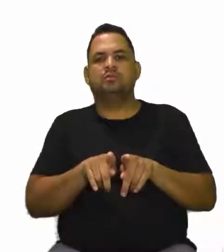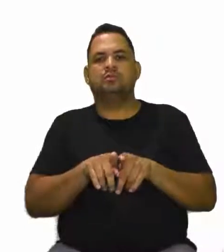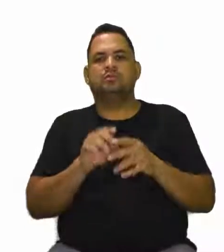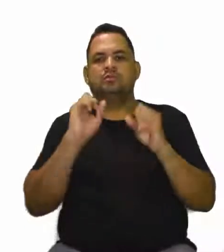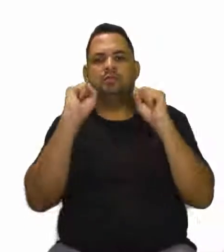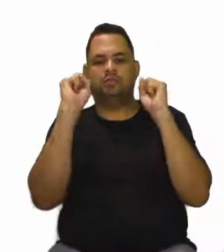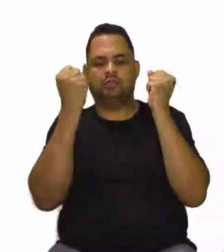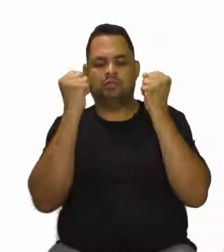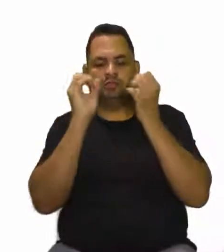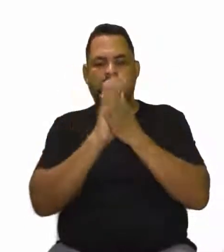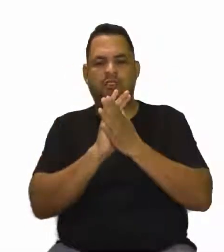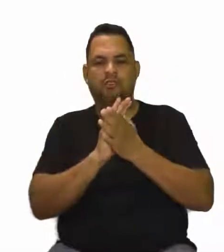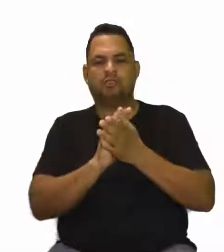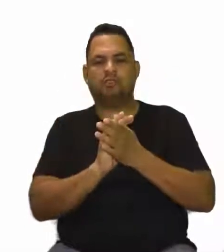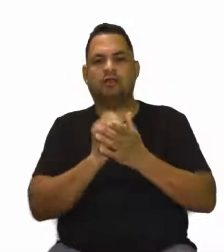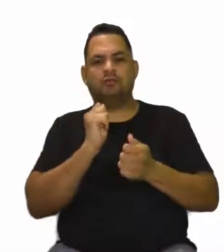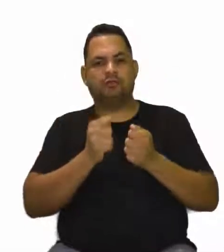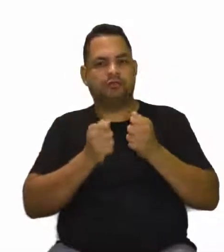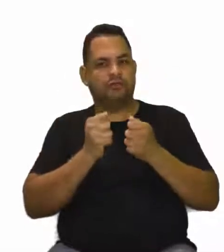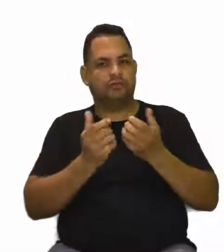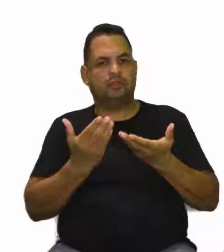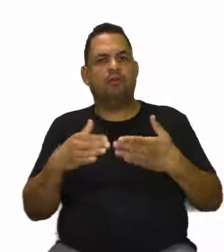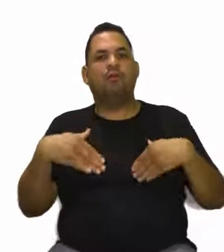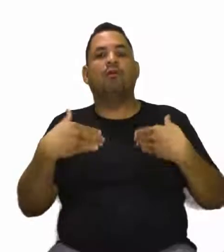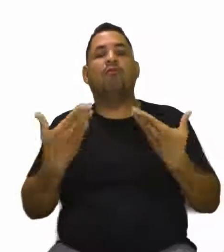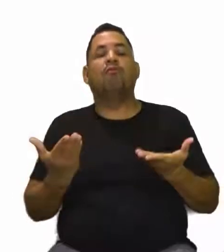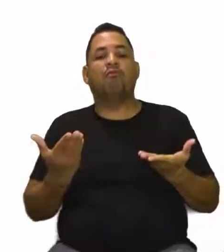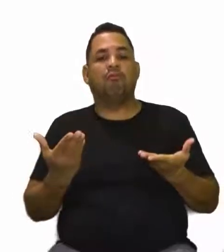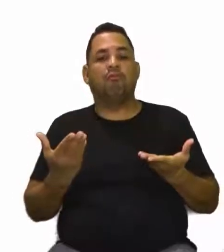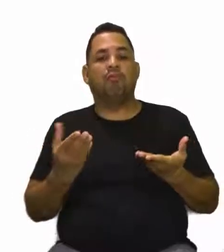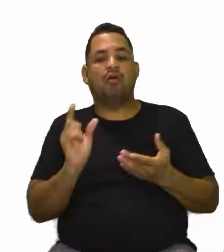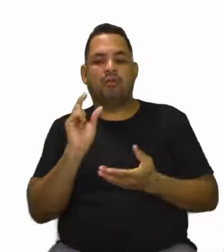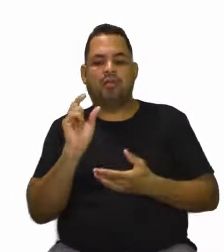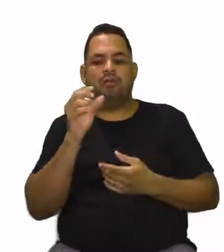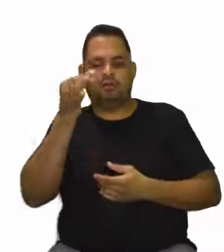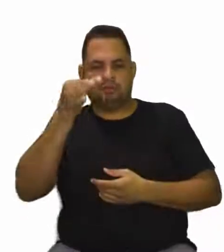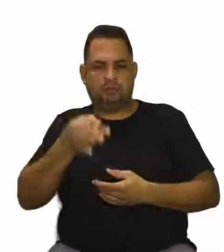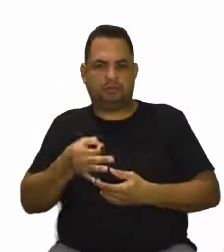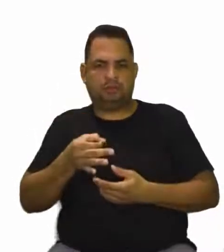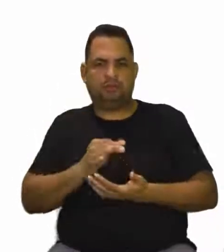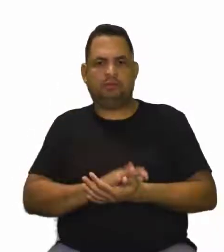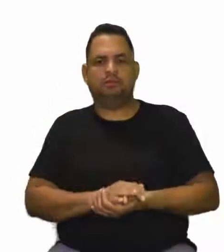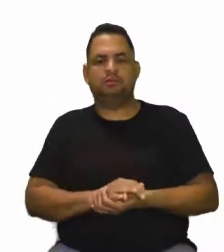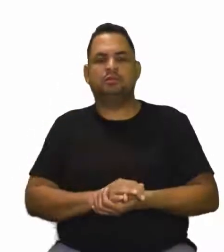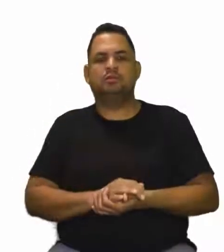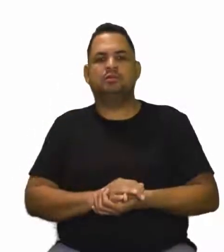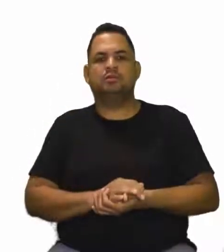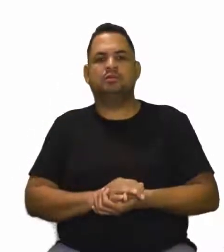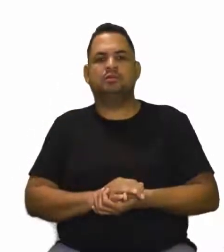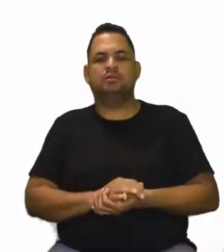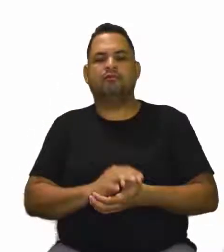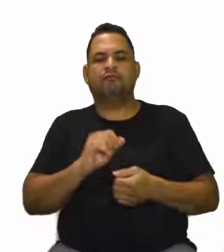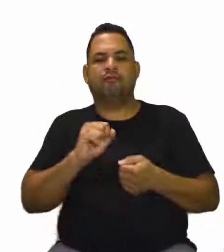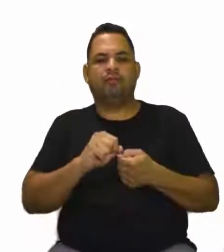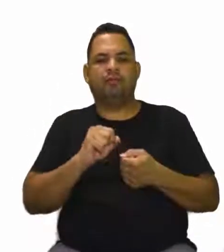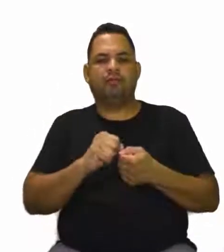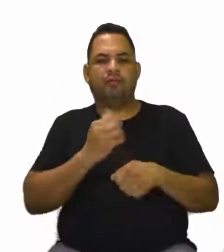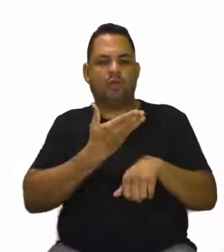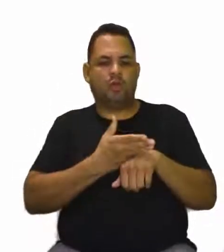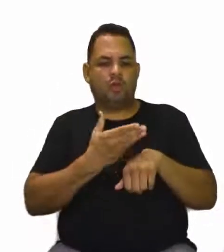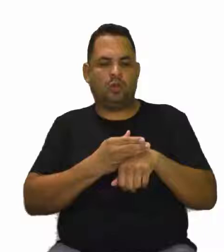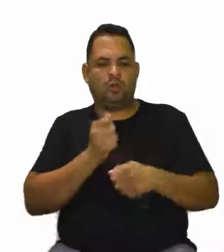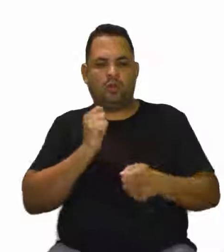falou da ginástica funcional. Mas qual que é o termo adequado? Eu vou dizer que eu faço